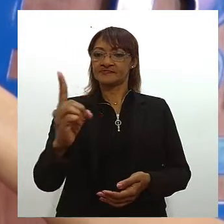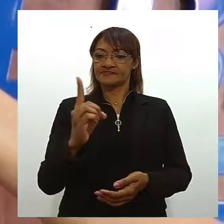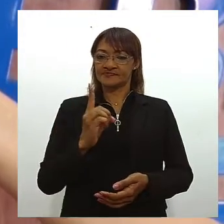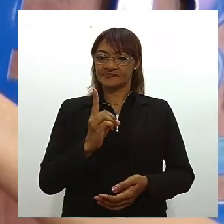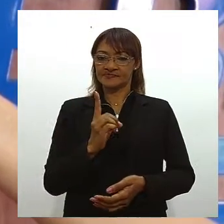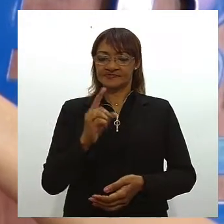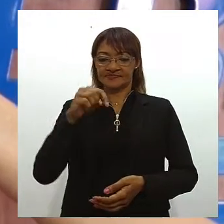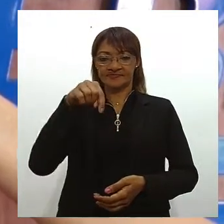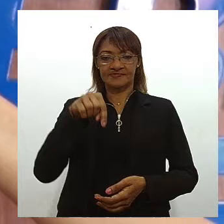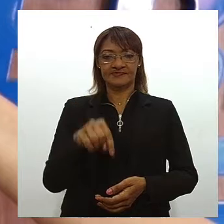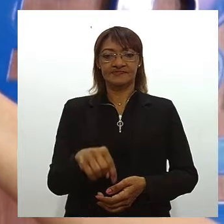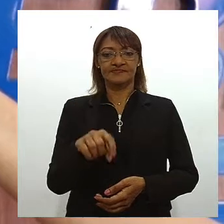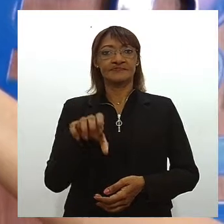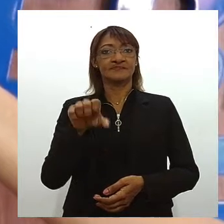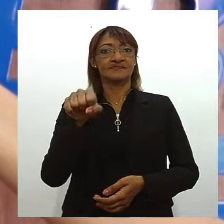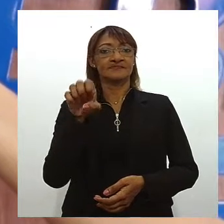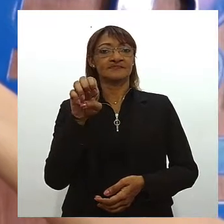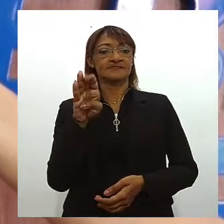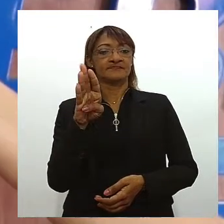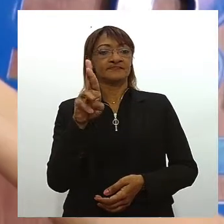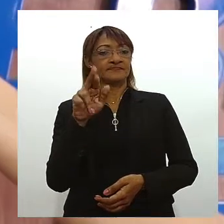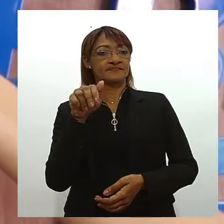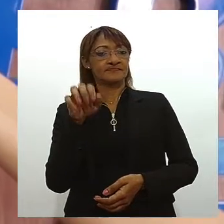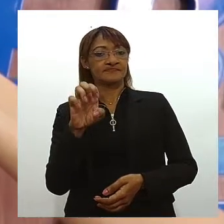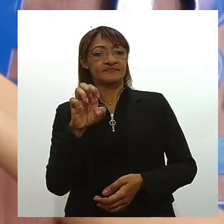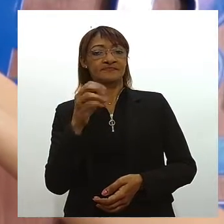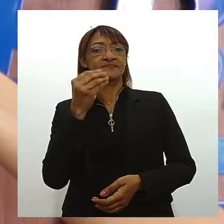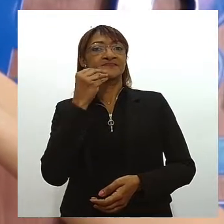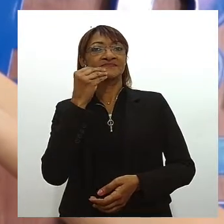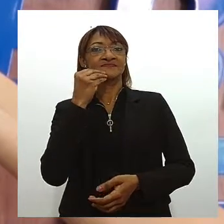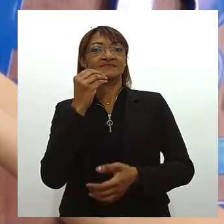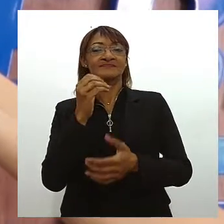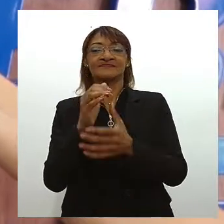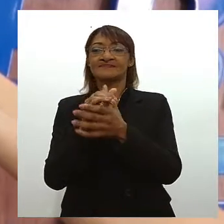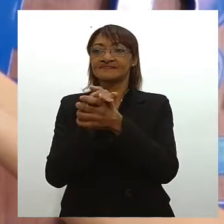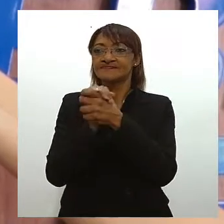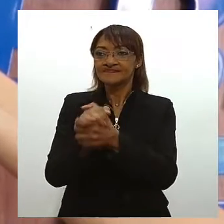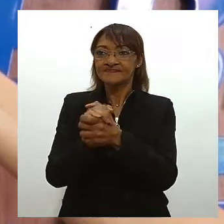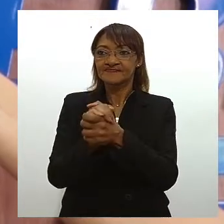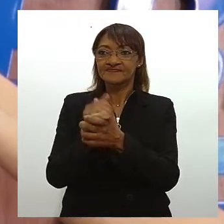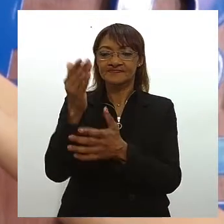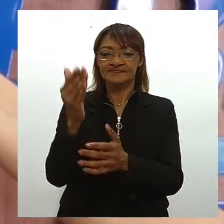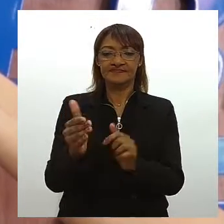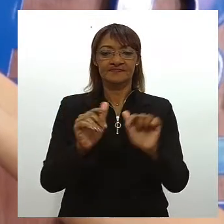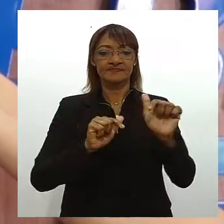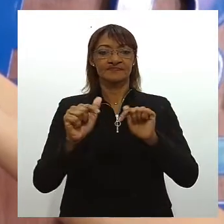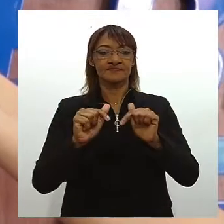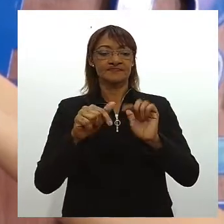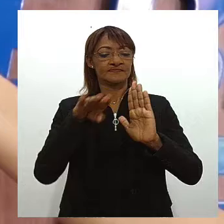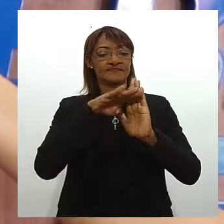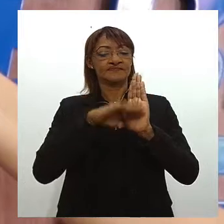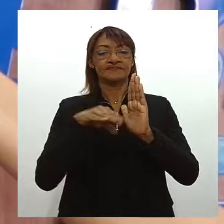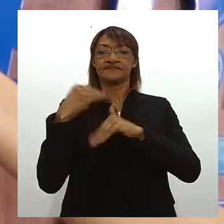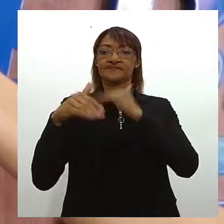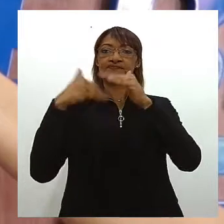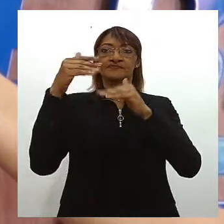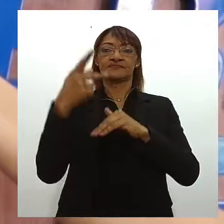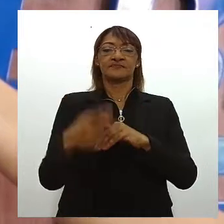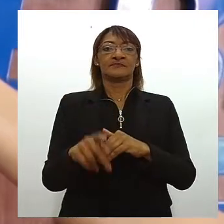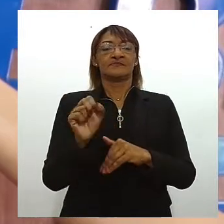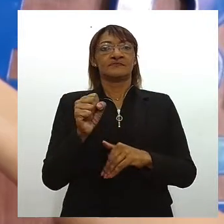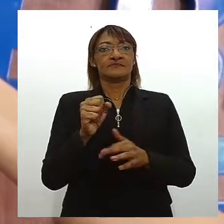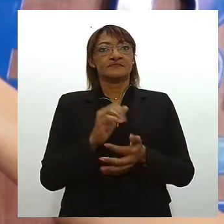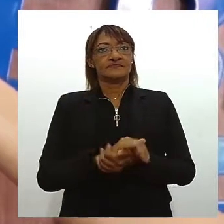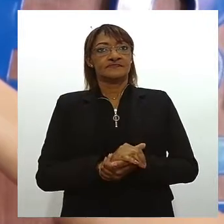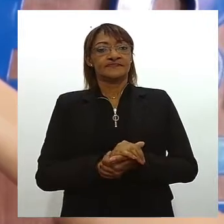SEBRAE e, ao mesmo tempo, uma oportunidade também para parabenizar pelo trabalho realizado com esse plano de desenvolvimento para Sergipe.